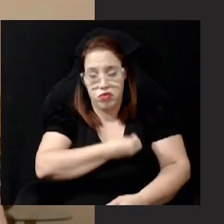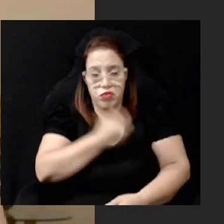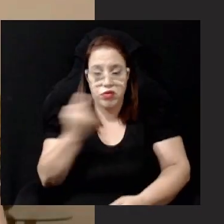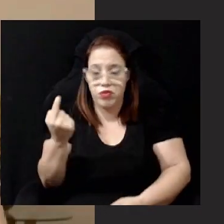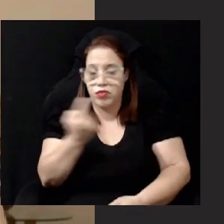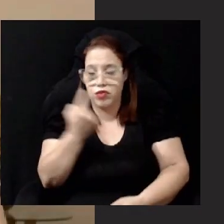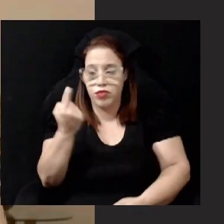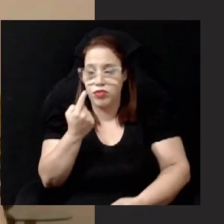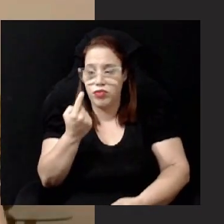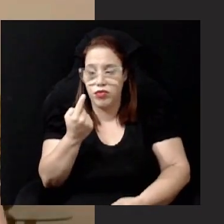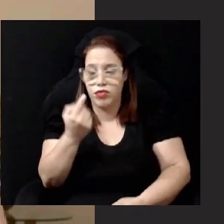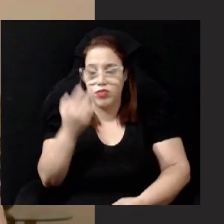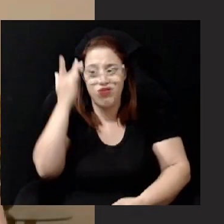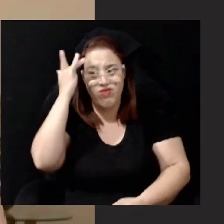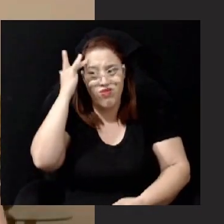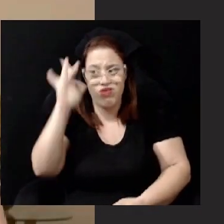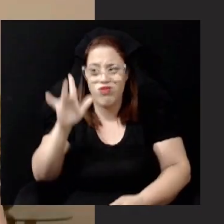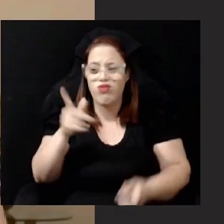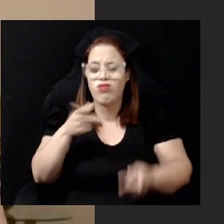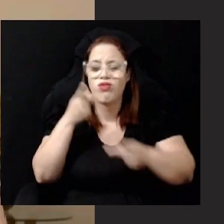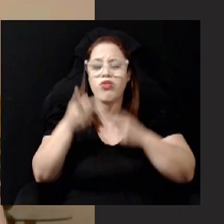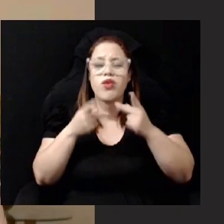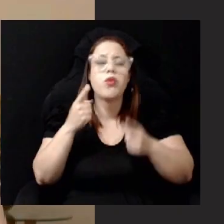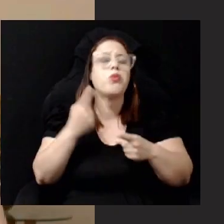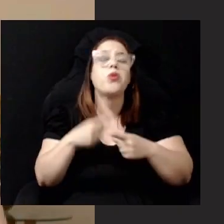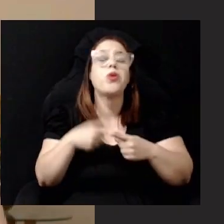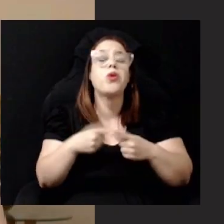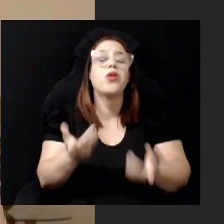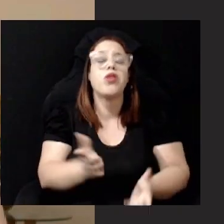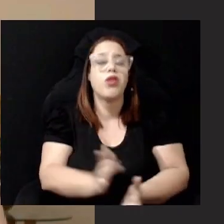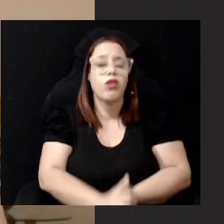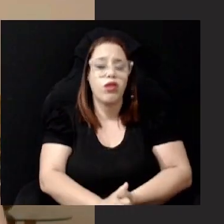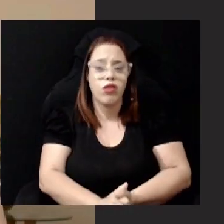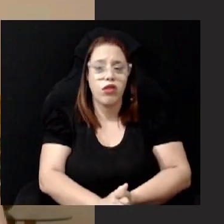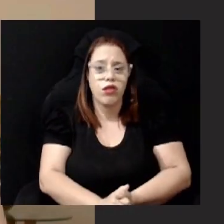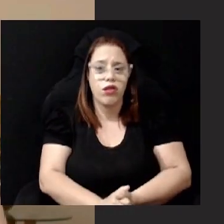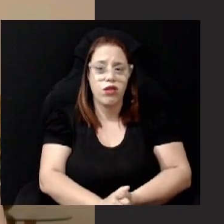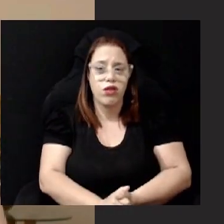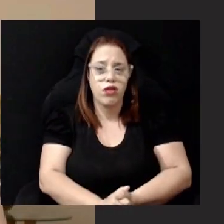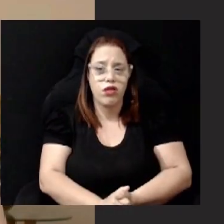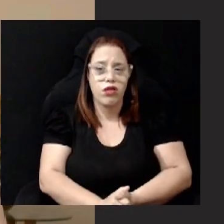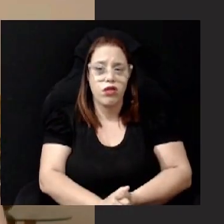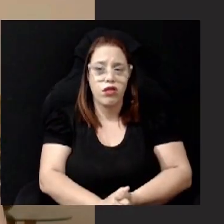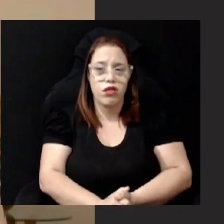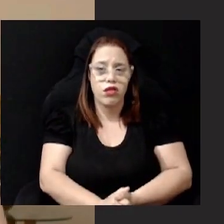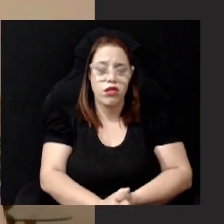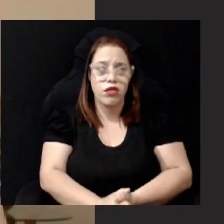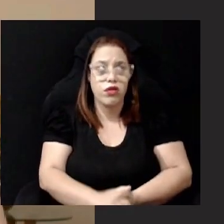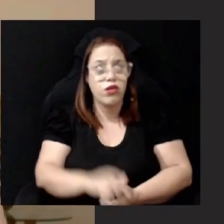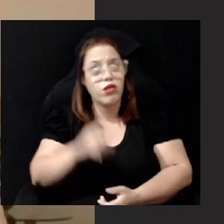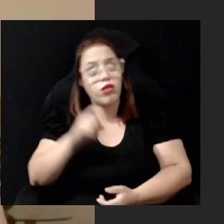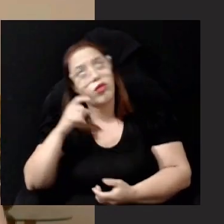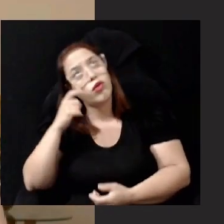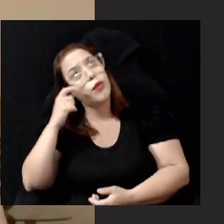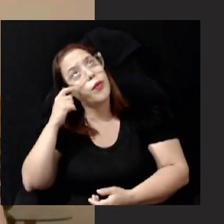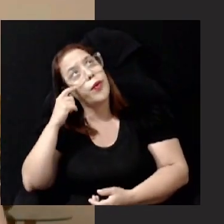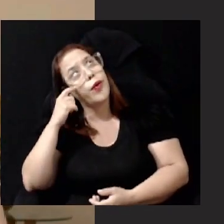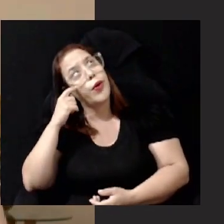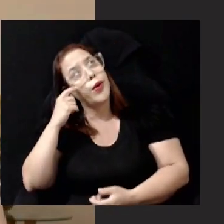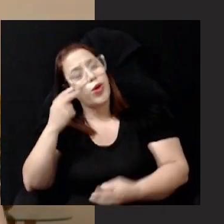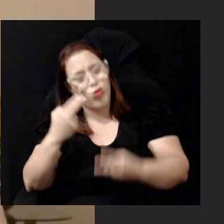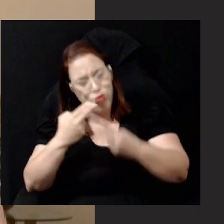e que muitas vezes a gente não sabe dizer exatamente por quê. existe a hipótese de que, às vezes, algum